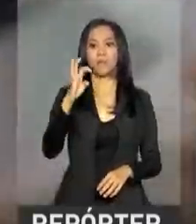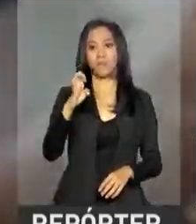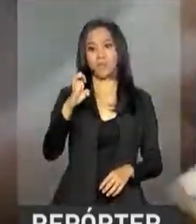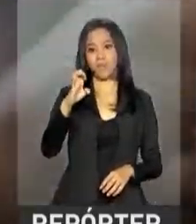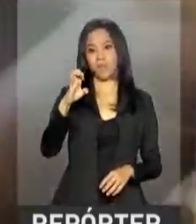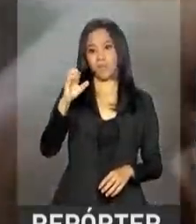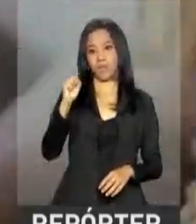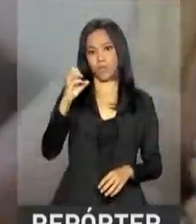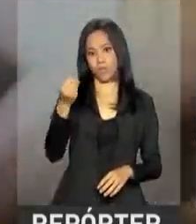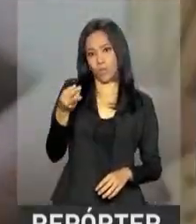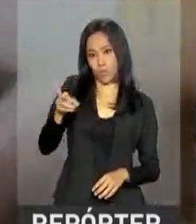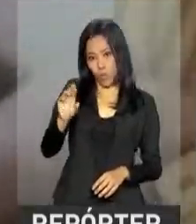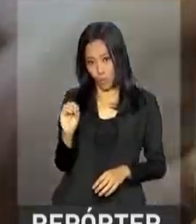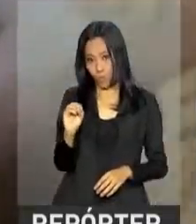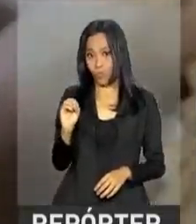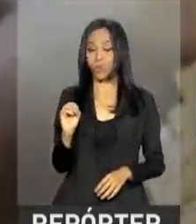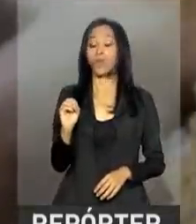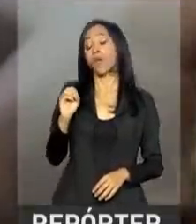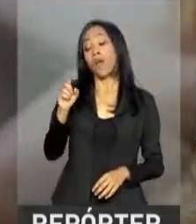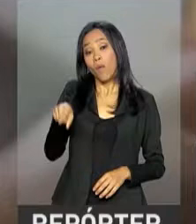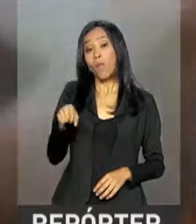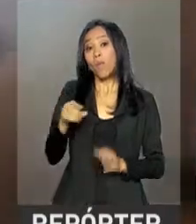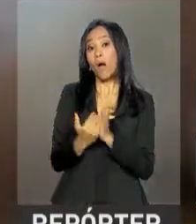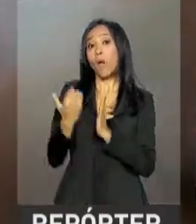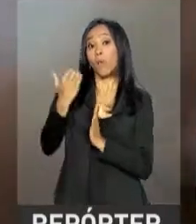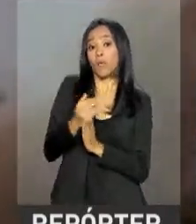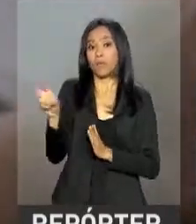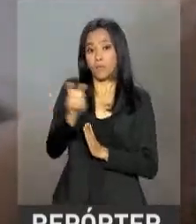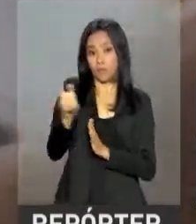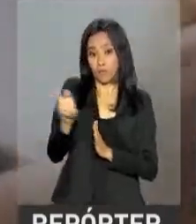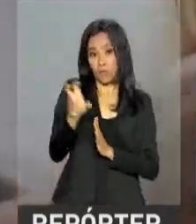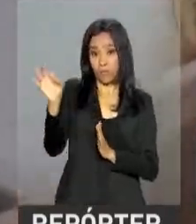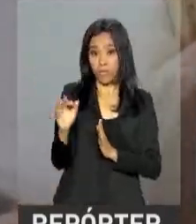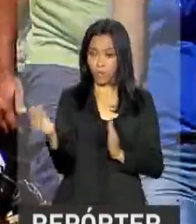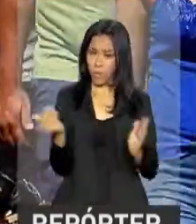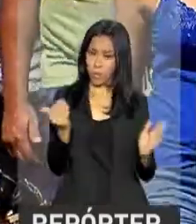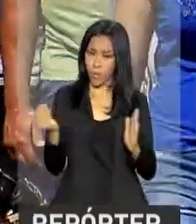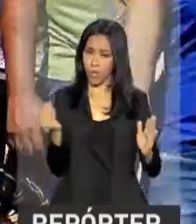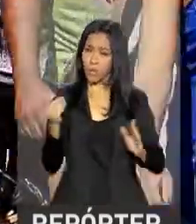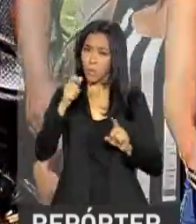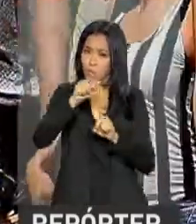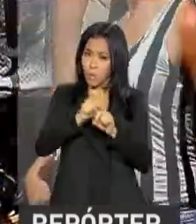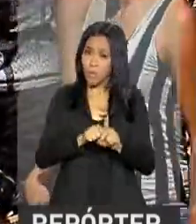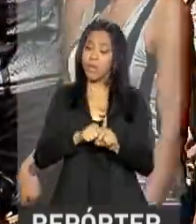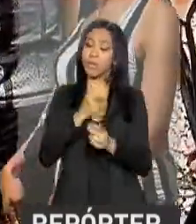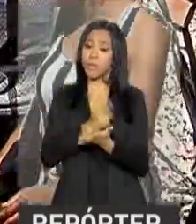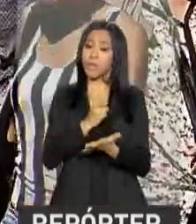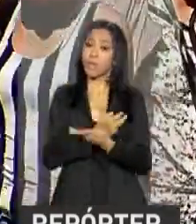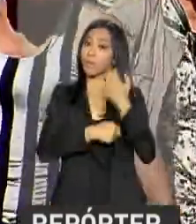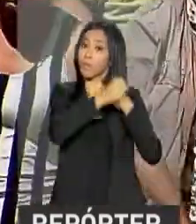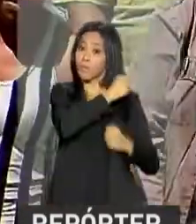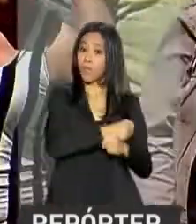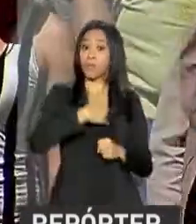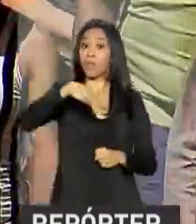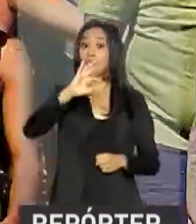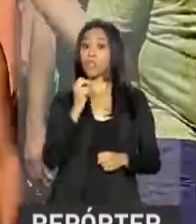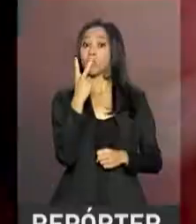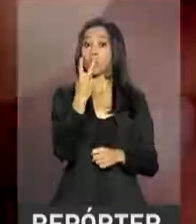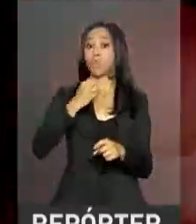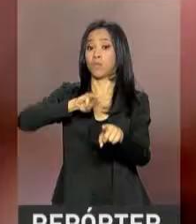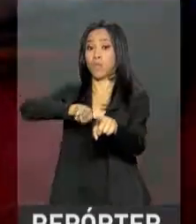de 55% em relação ao mesmo mês no ano passado são mais de 2 milhões de investidores cadastrados